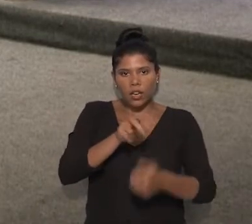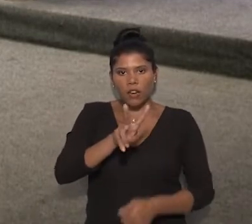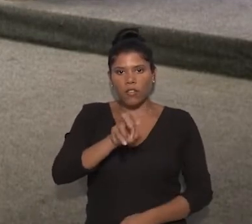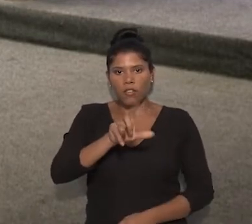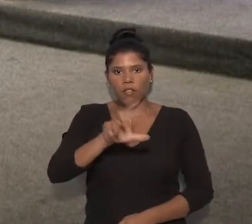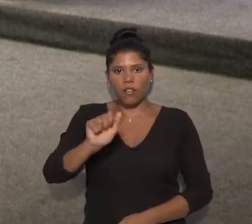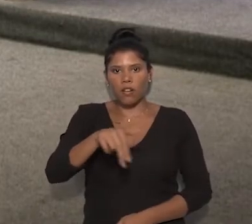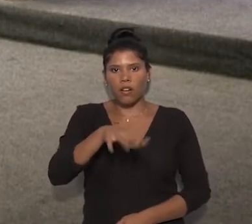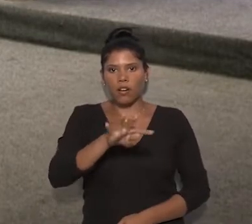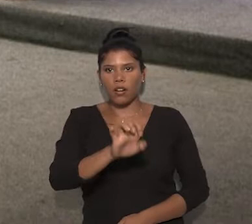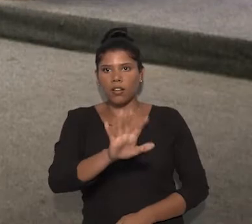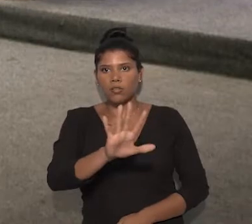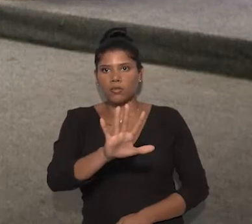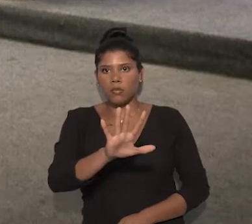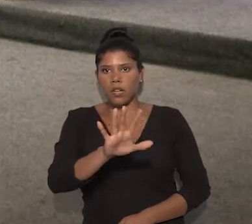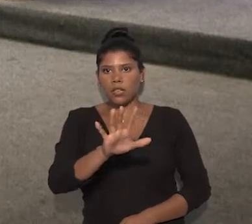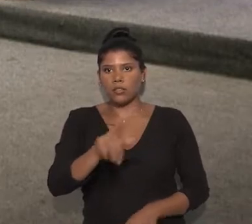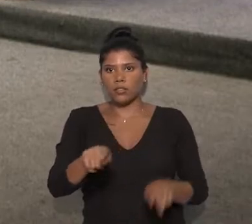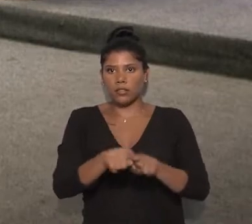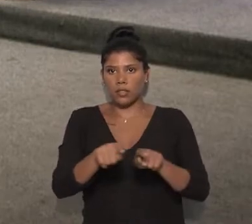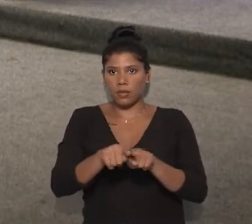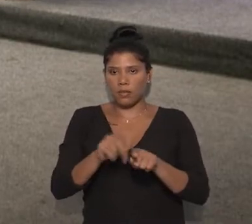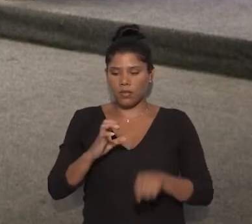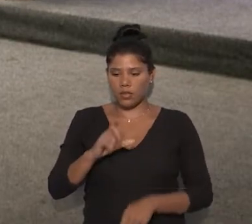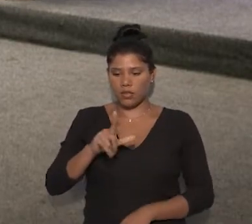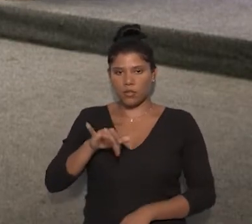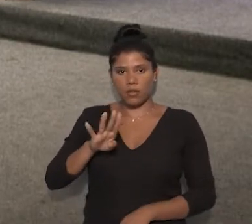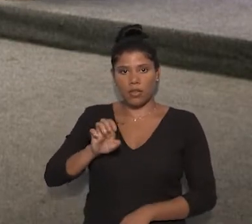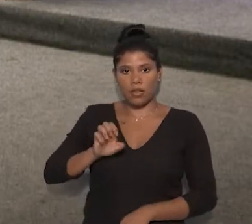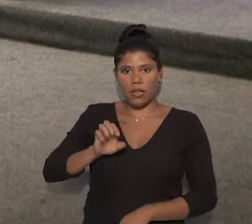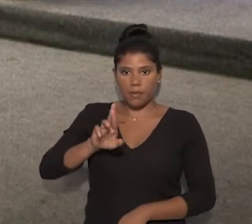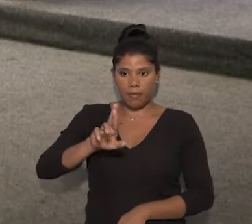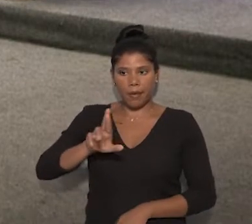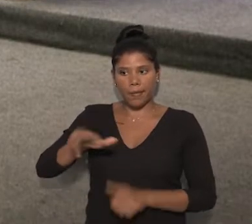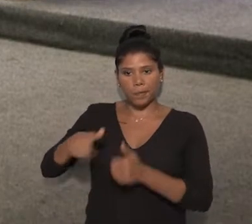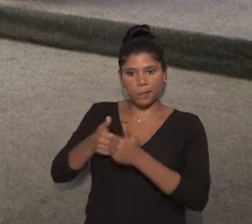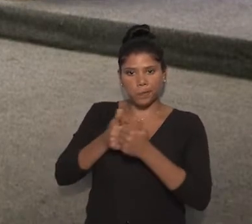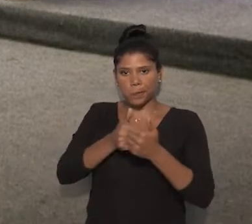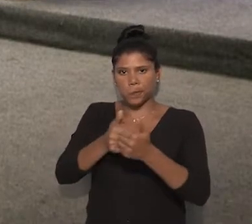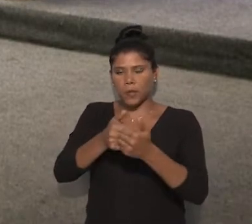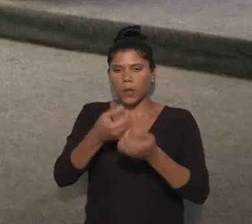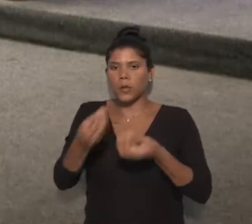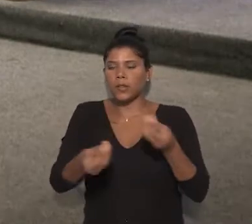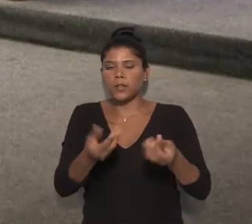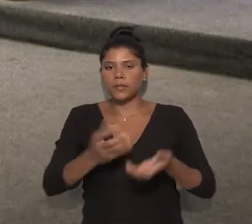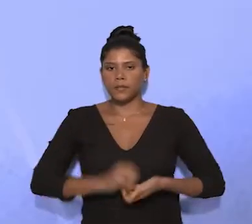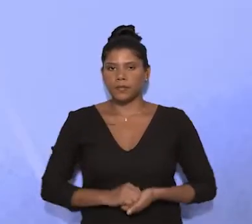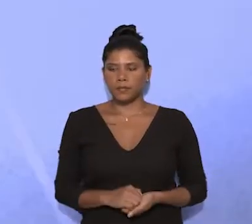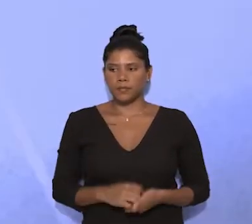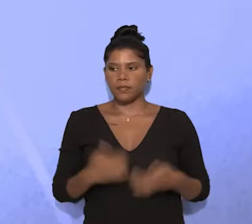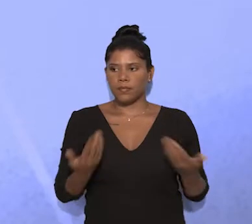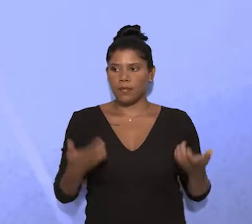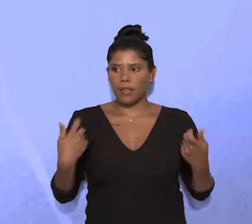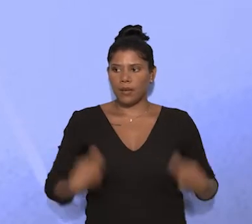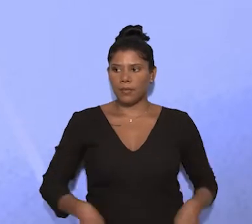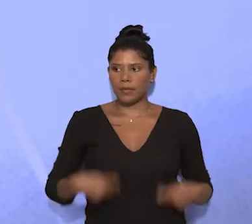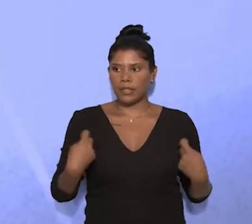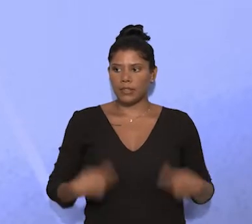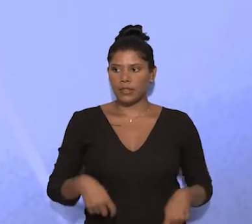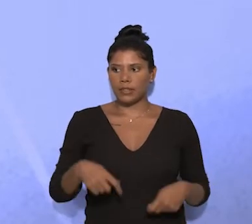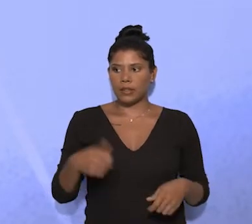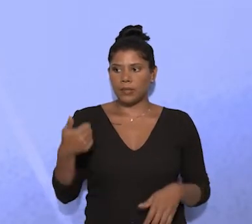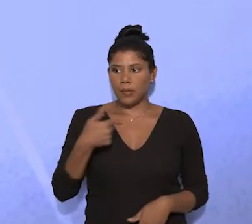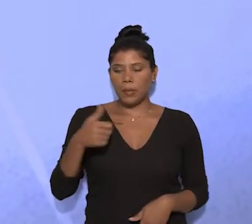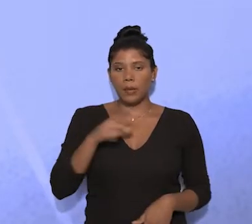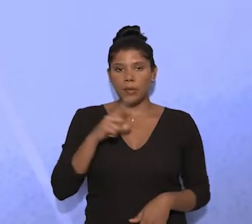também atrás de um centroavante, camisa nova, como o Kleber, que dá a opção dele pro passe, como no terceiro gol? Eu acho que precisa primeiro ter sequência,